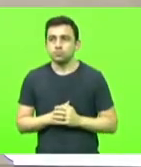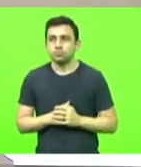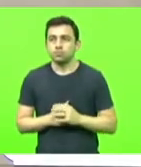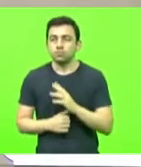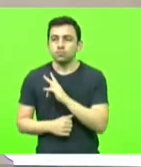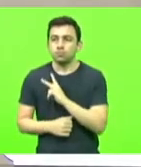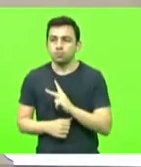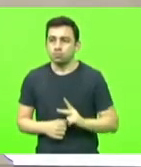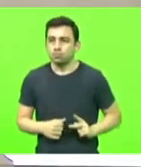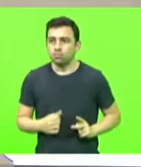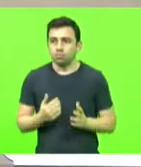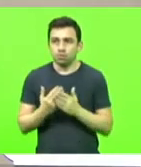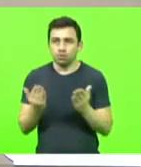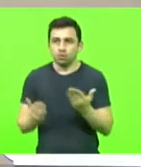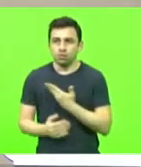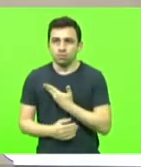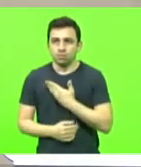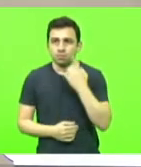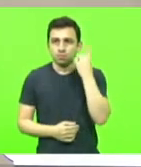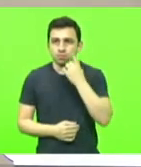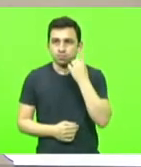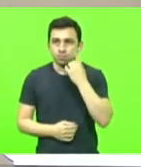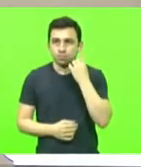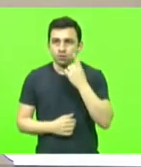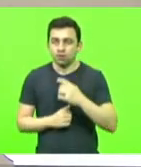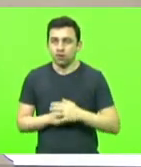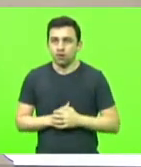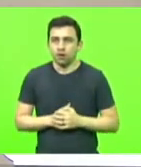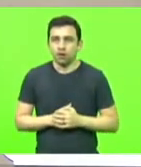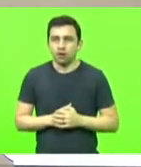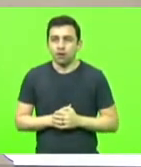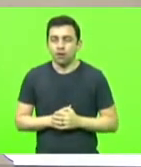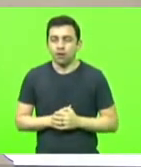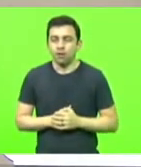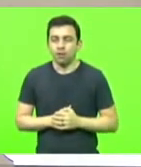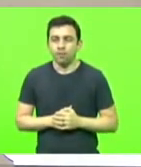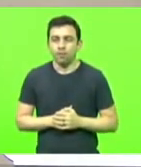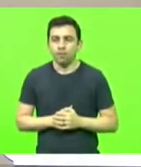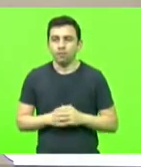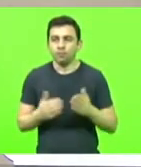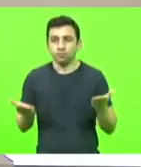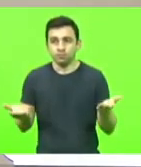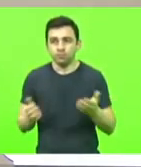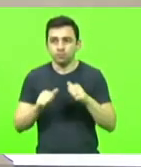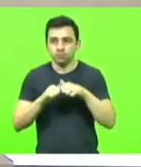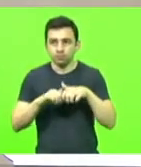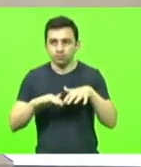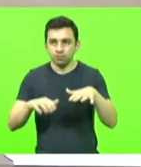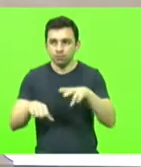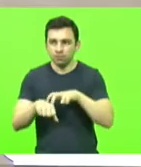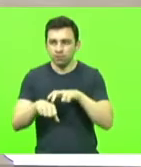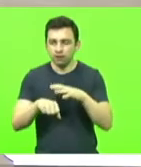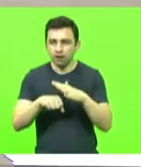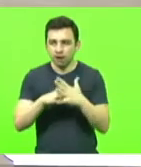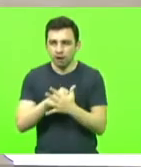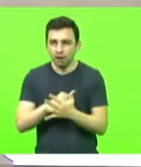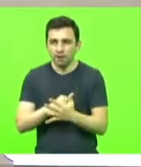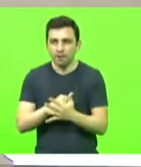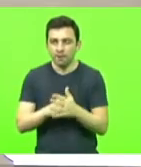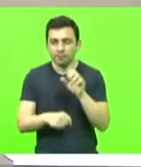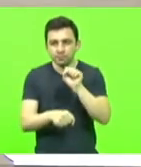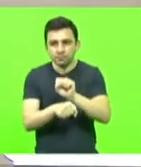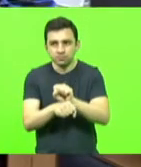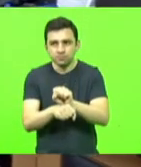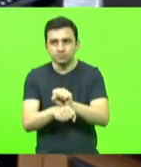presidente, colegas deputados e deputadas, tendo em vista que a pandemia agora dá uma trégua, a vacinação tem